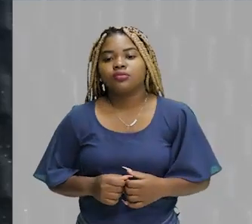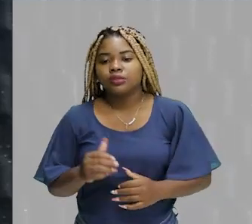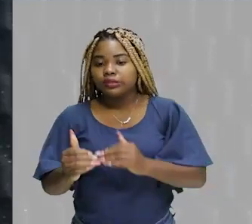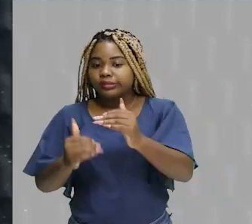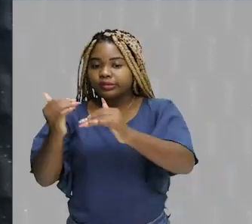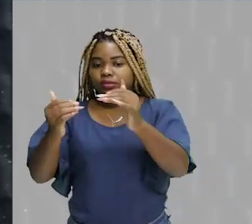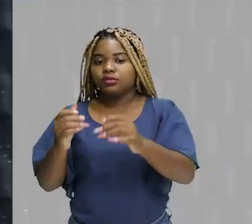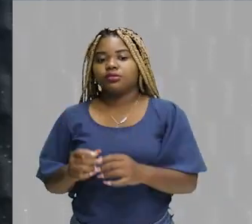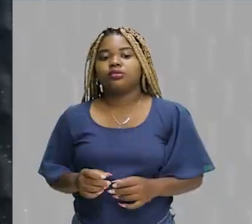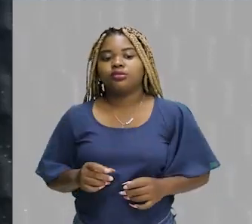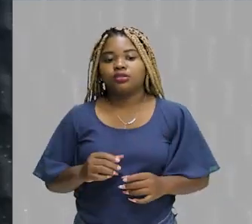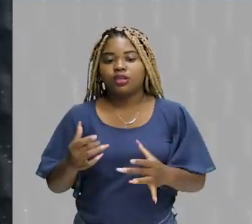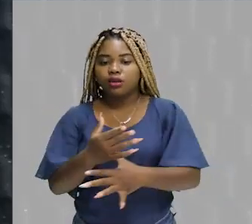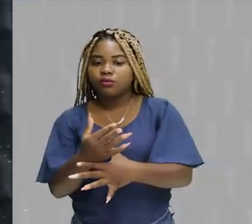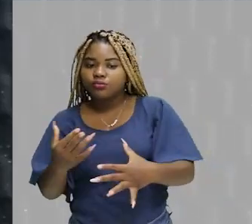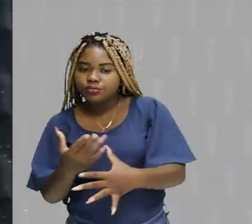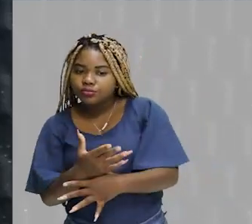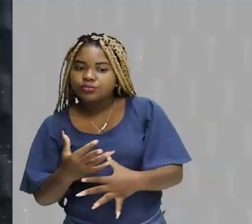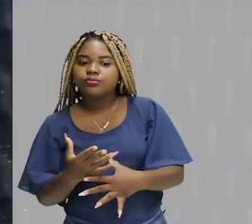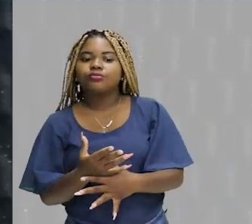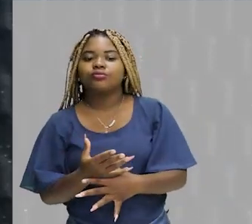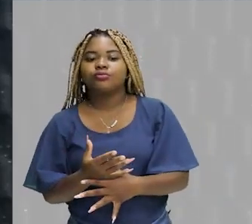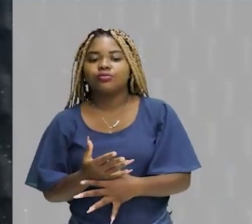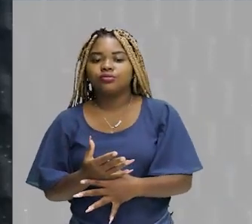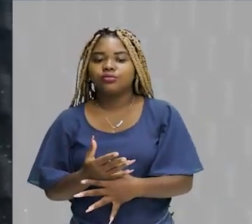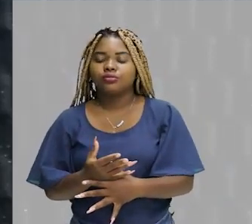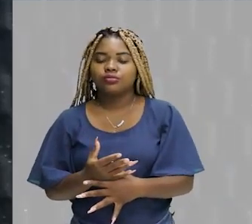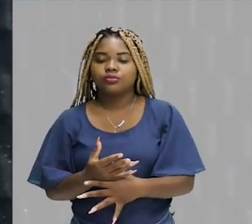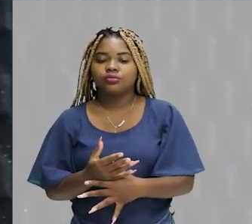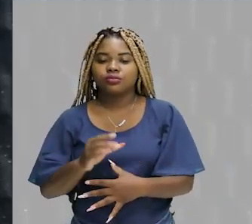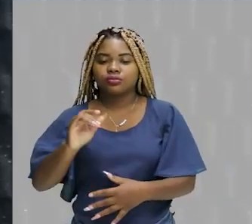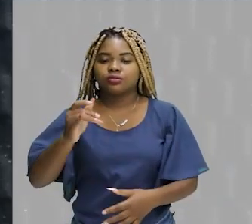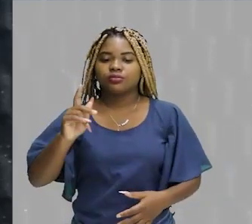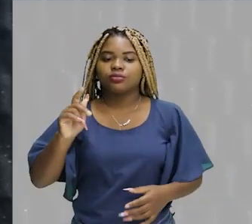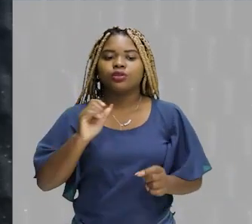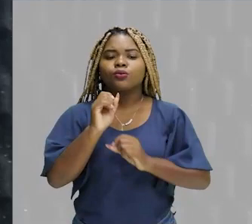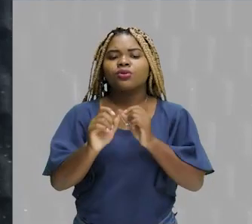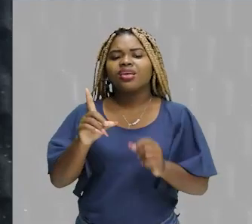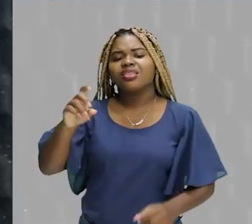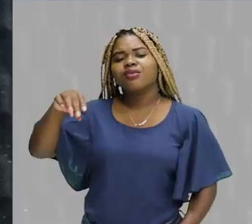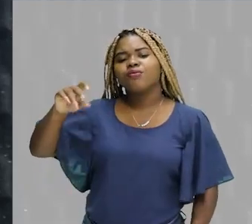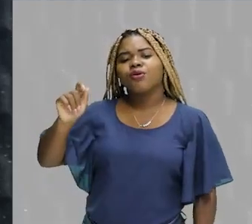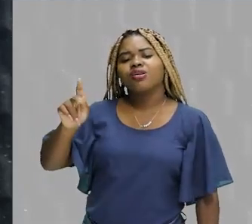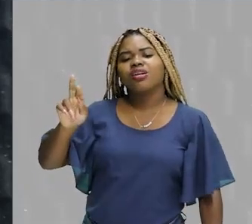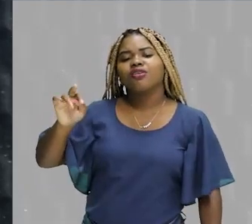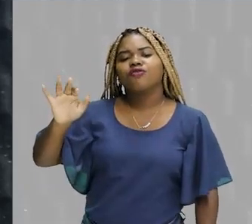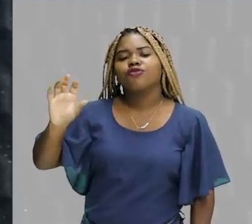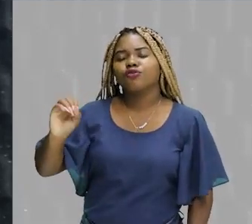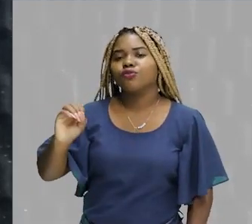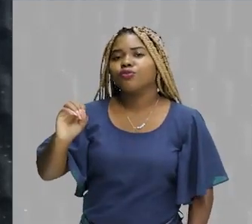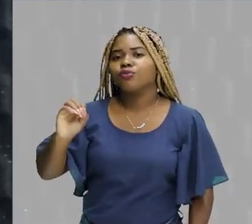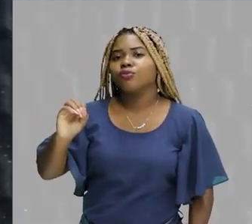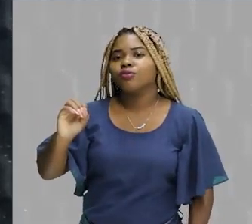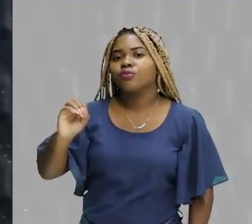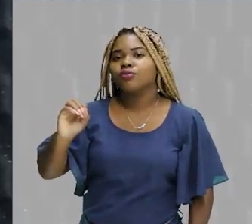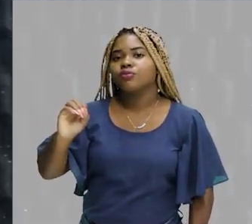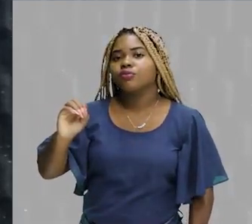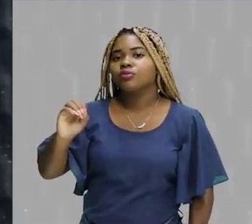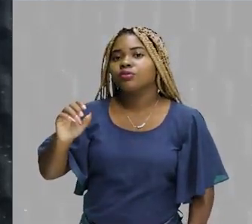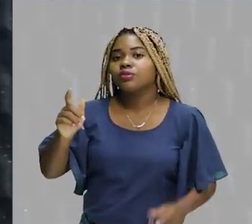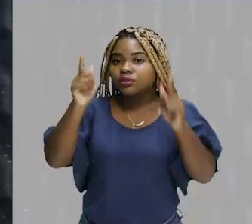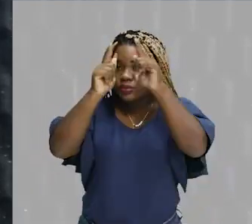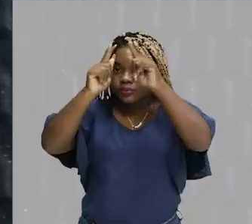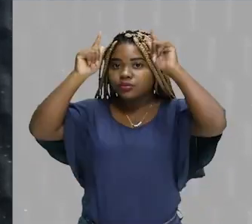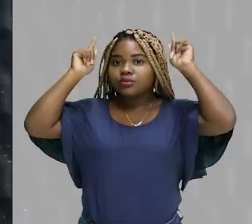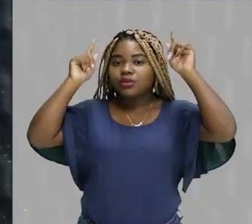crescimento demográfico da cidade de Chicago. Parou. O que é crescimento demográfico? Demo vem do grego,